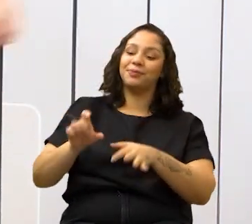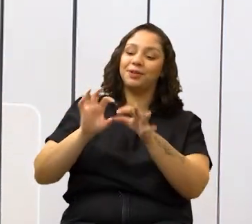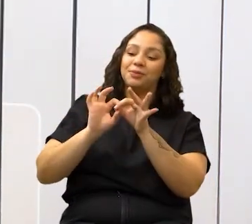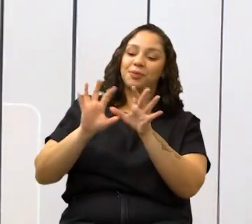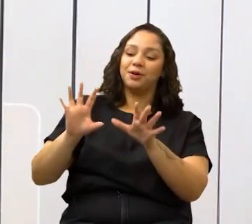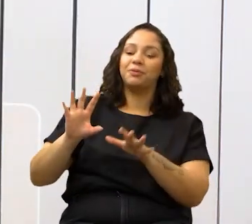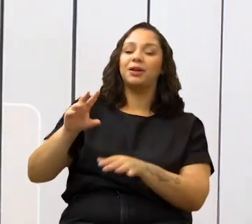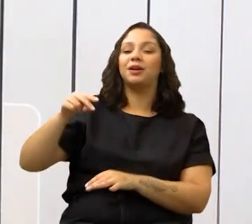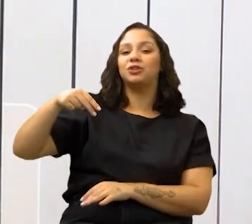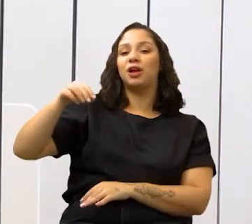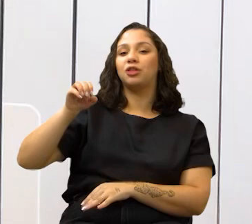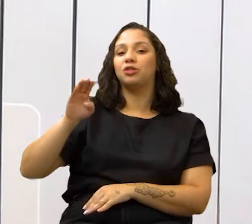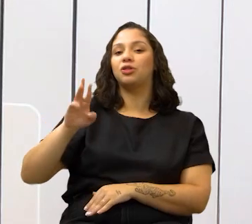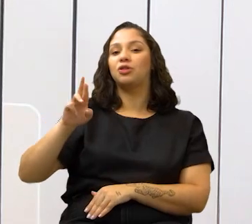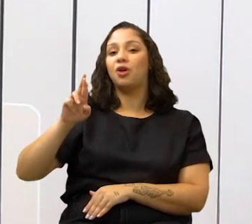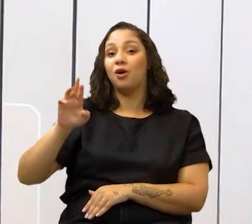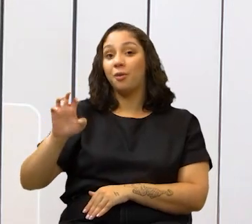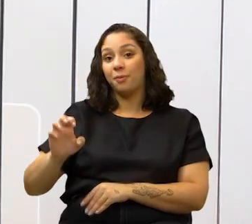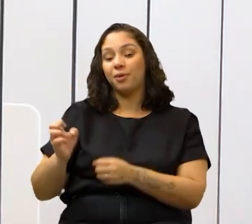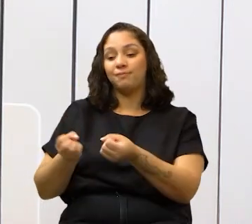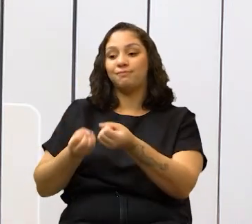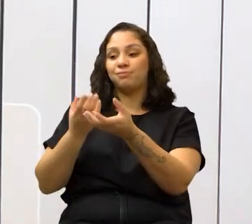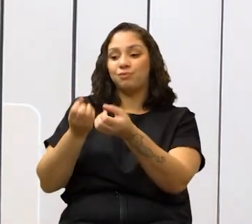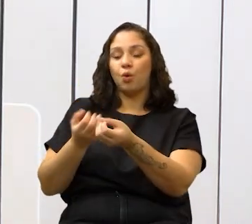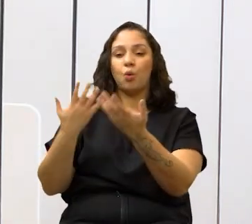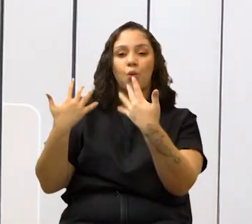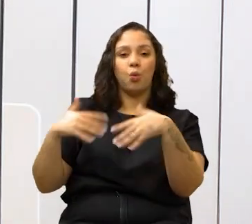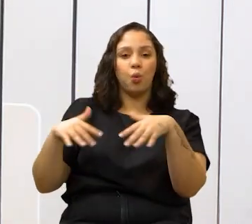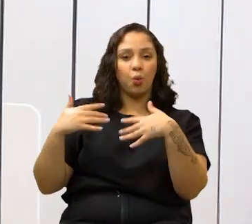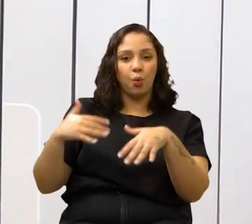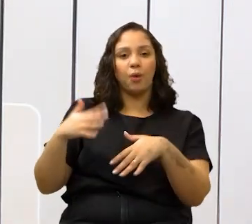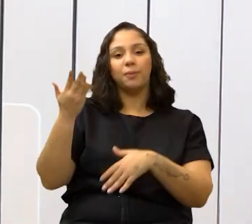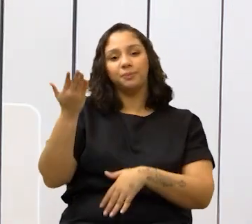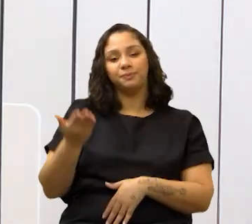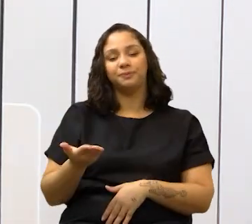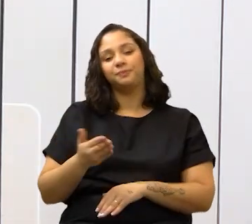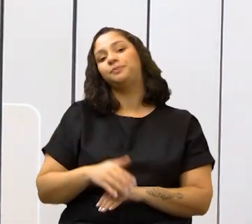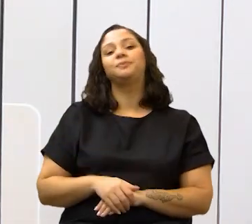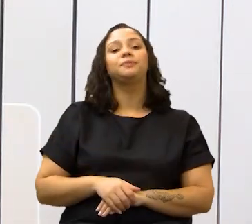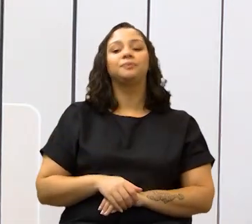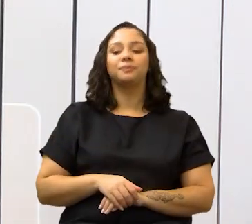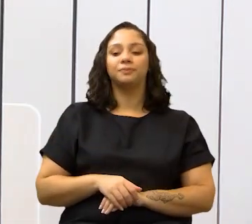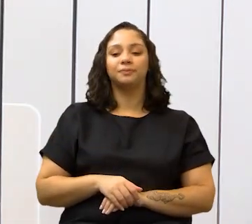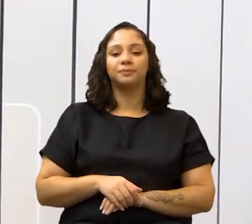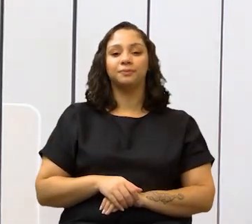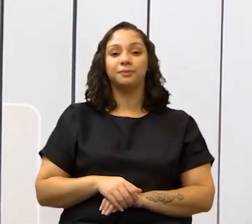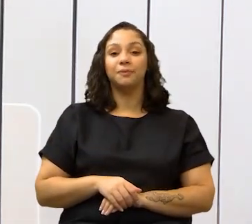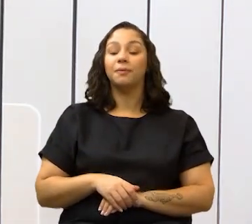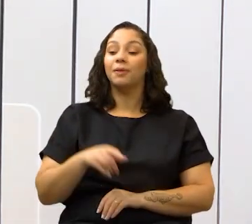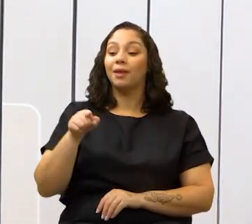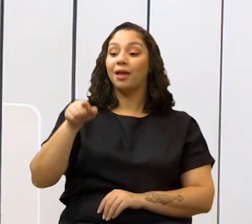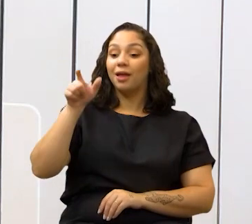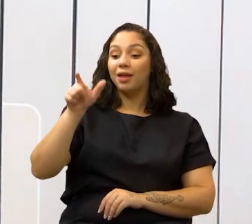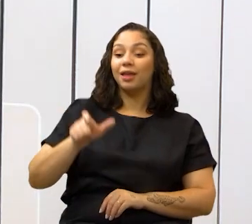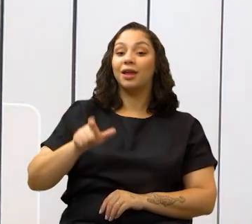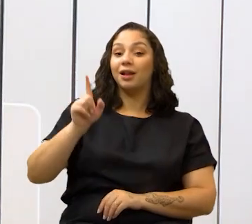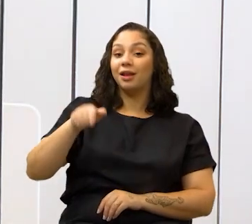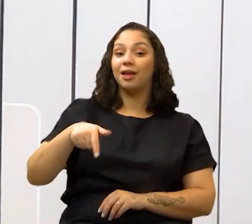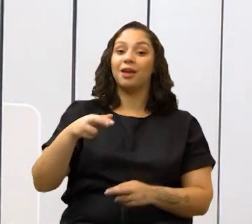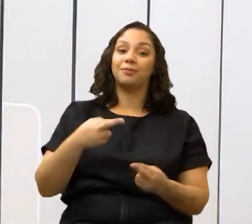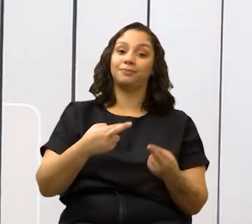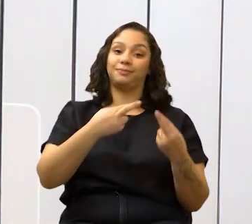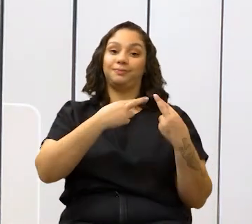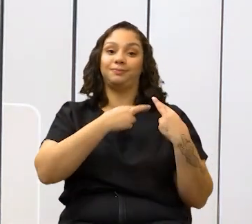disponibilidade do tempo e todas as informações que foram passadas aqui pelo Jaelson Ferreira Nobre, ele que é tenente